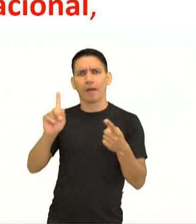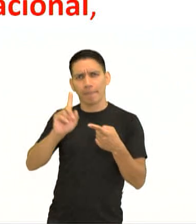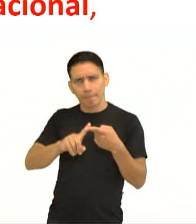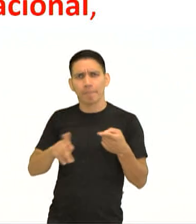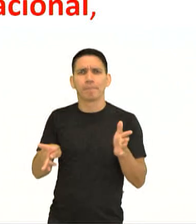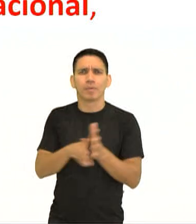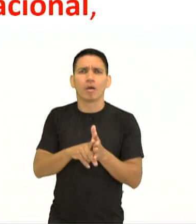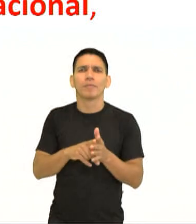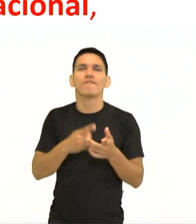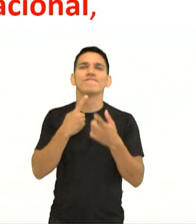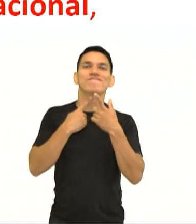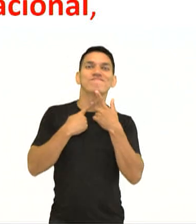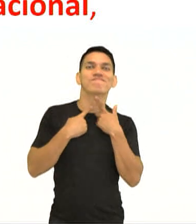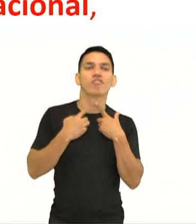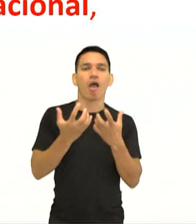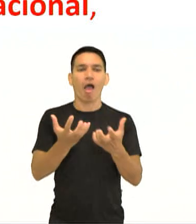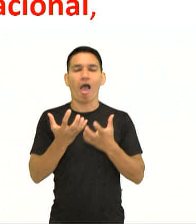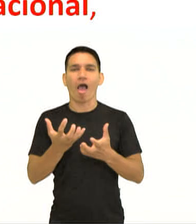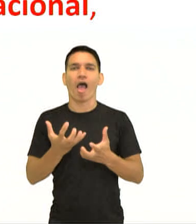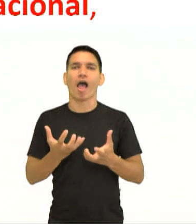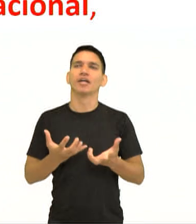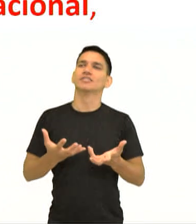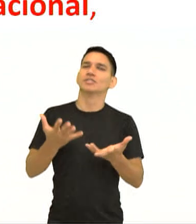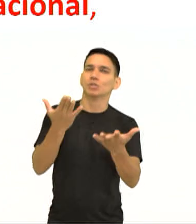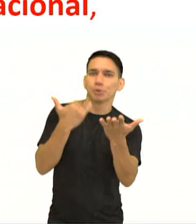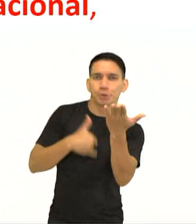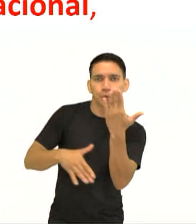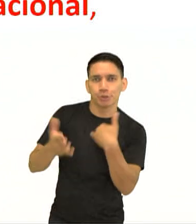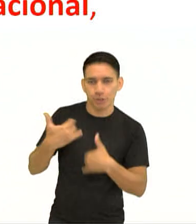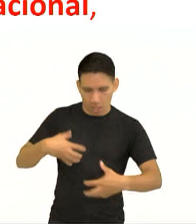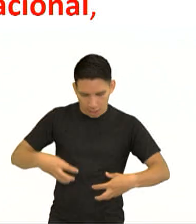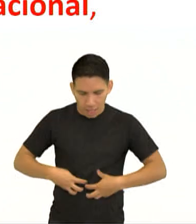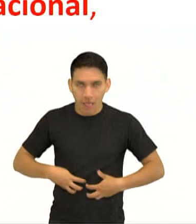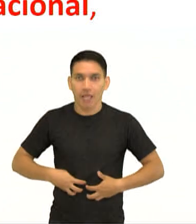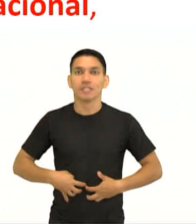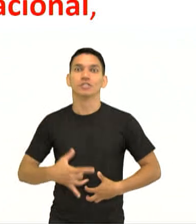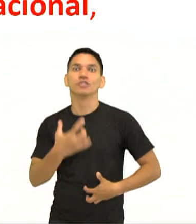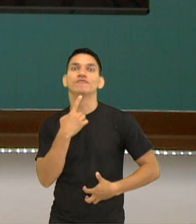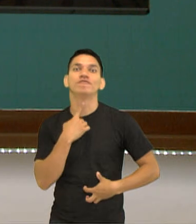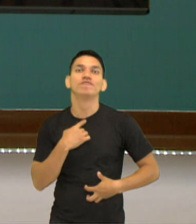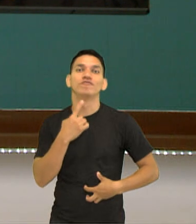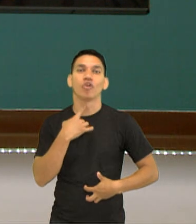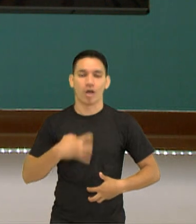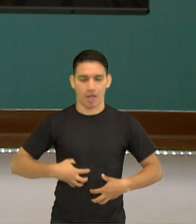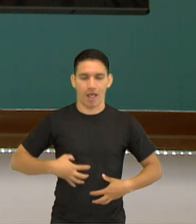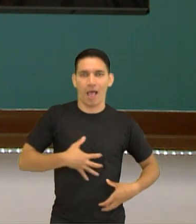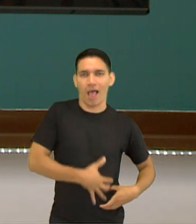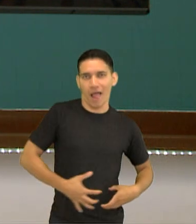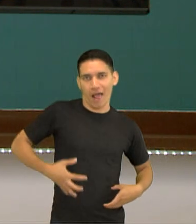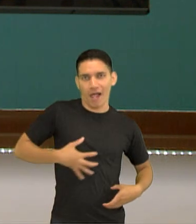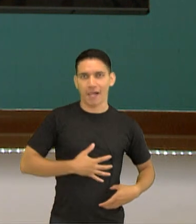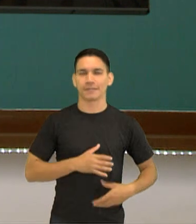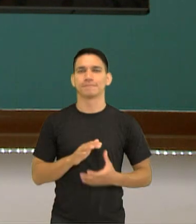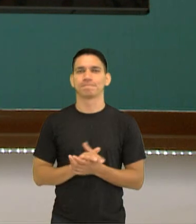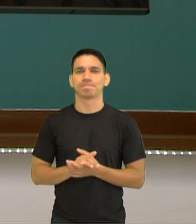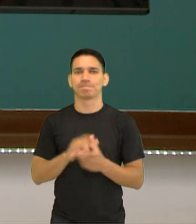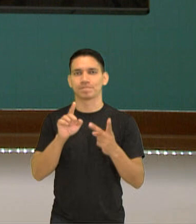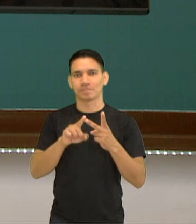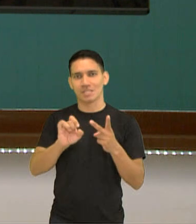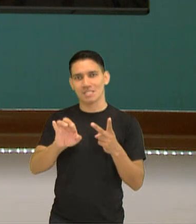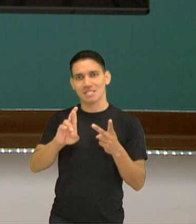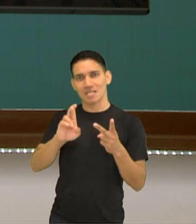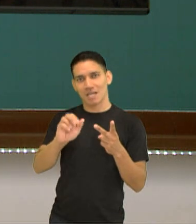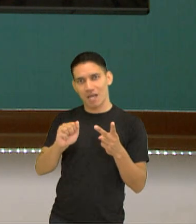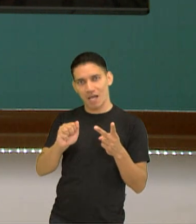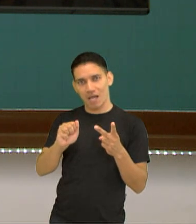os desejos carnais, os apetites humanos, tá? Ela é localizada no ventre. A alma irascível